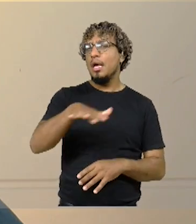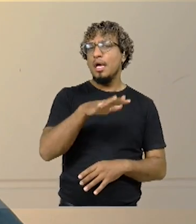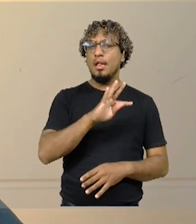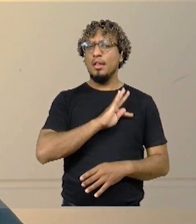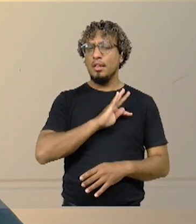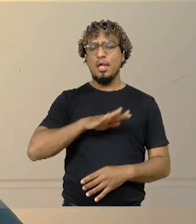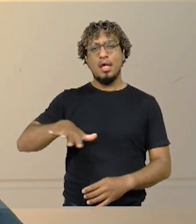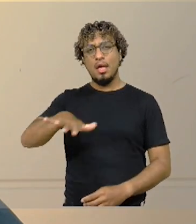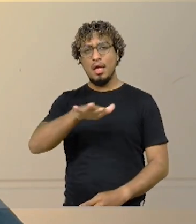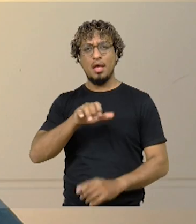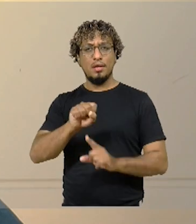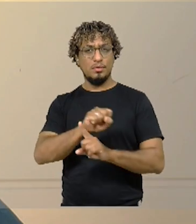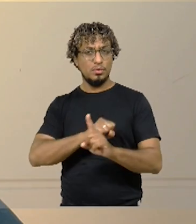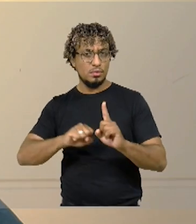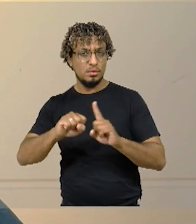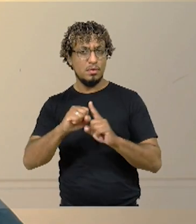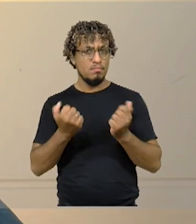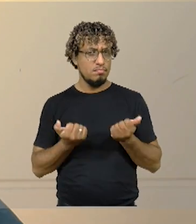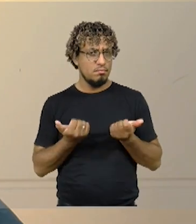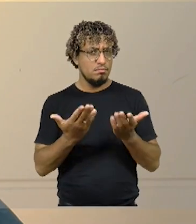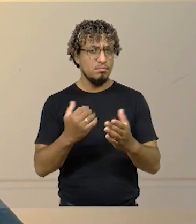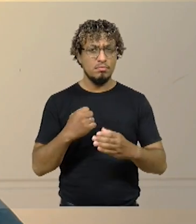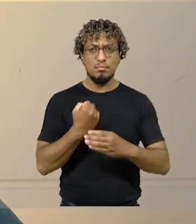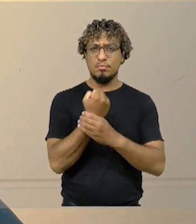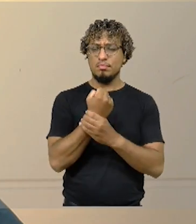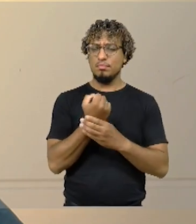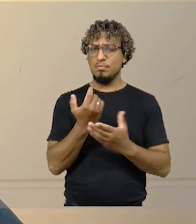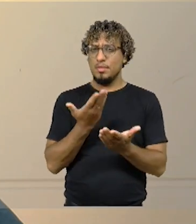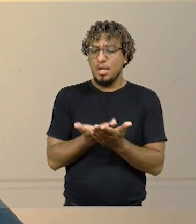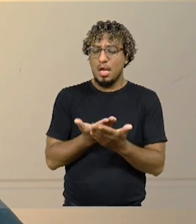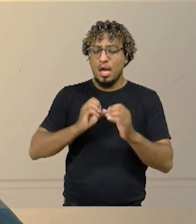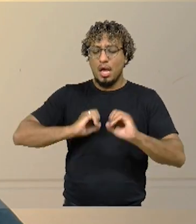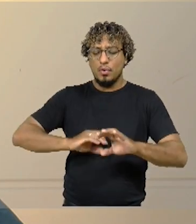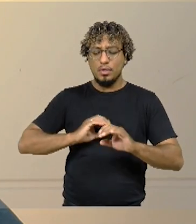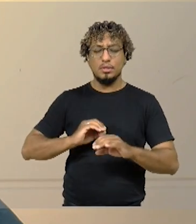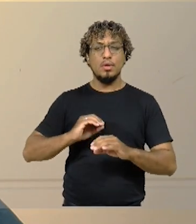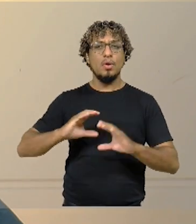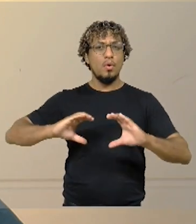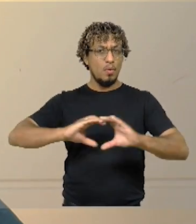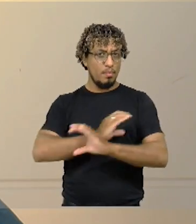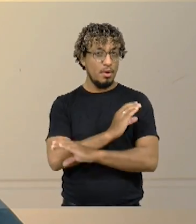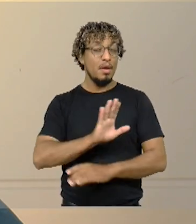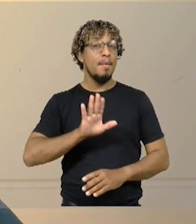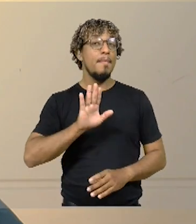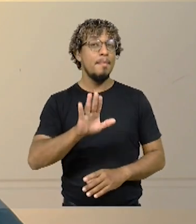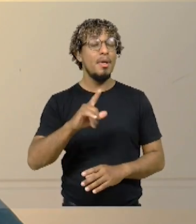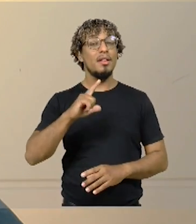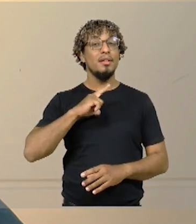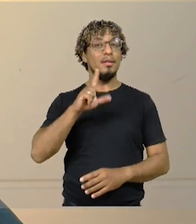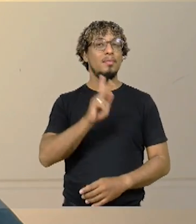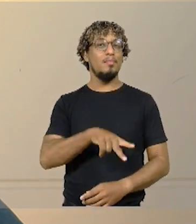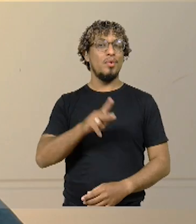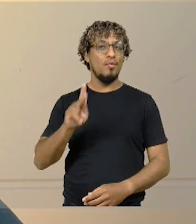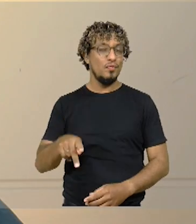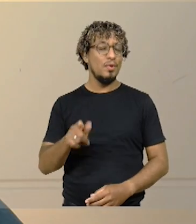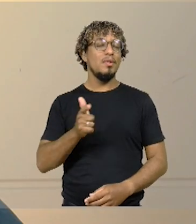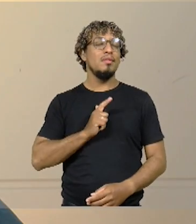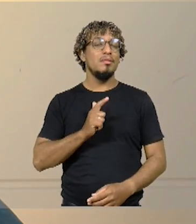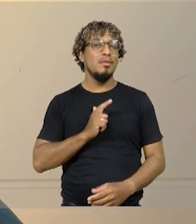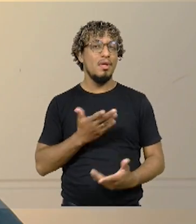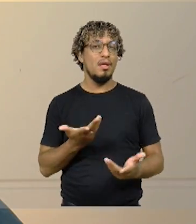funcionam, né? E ainda tem que ser segurança do ônibus. Então a gente precisa estatizar para dar qualidade de vida para os trabalhadores e trabalhadoras e